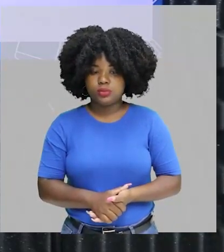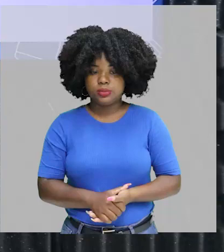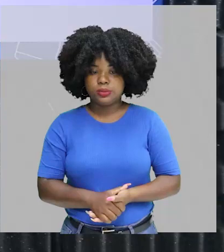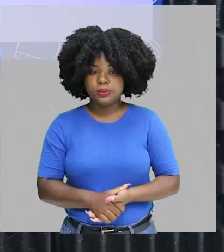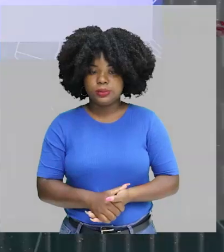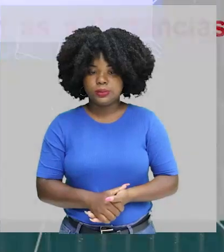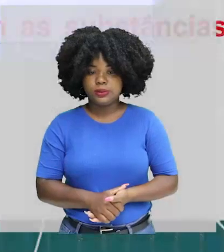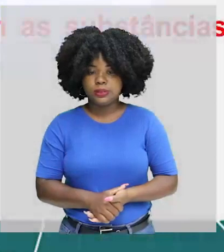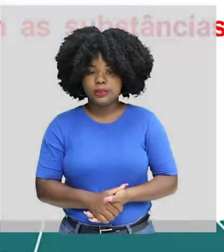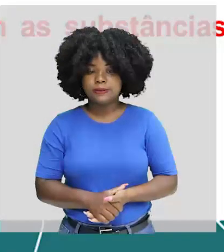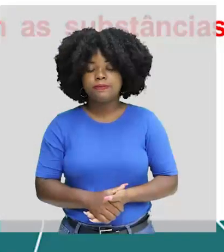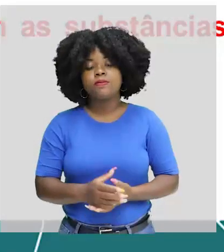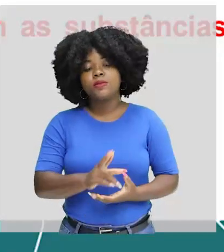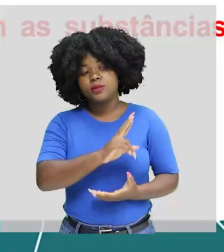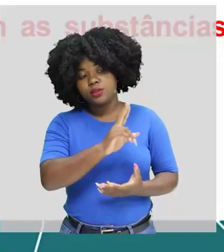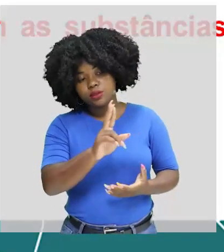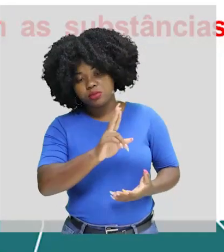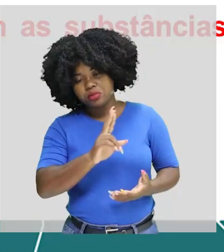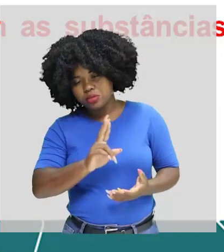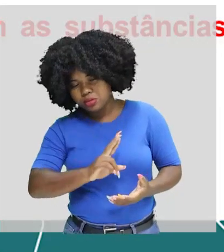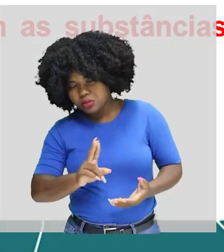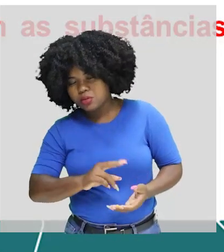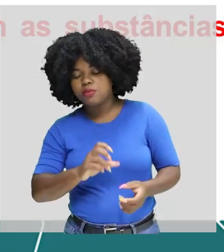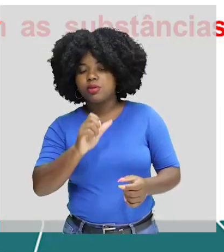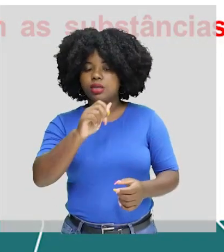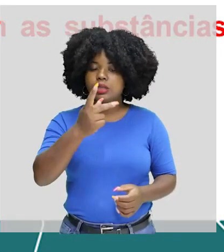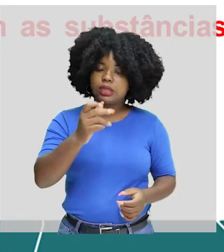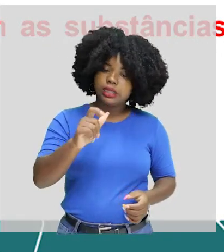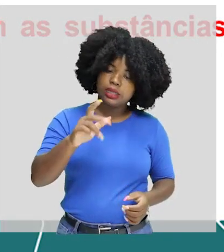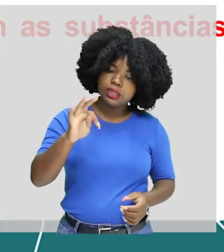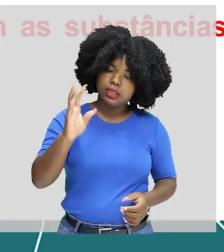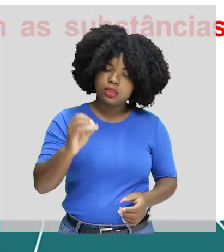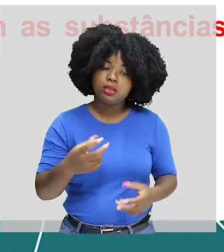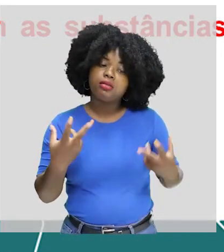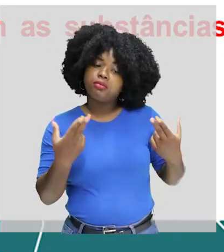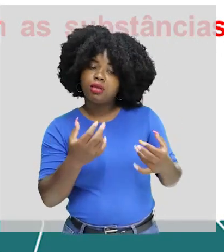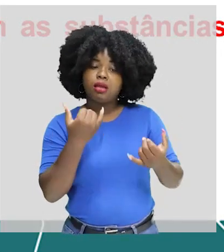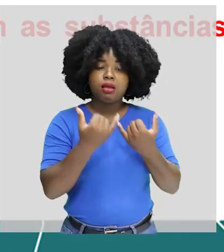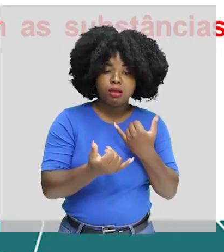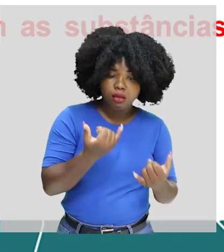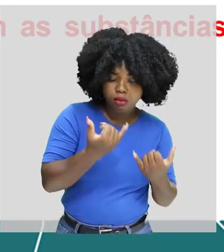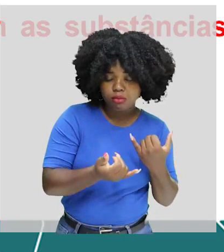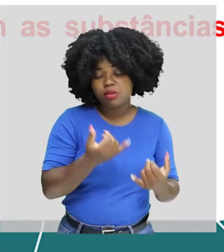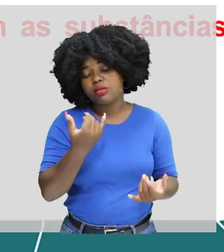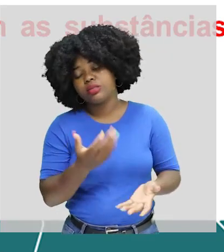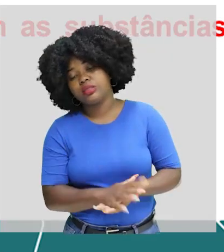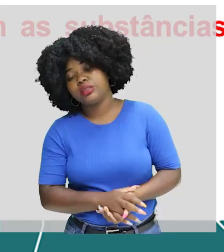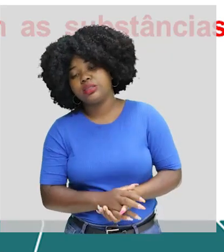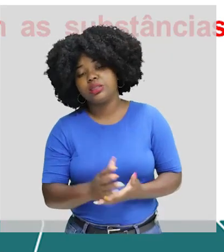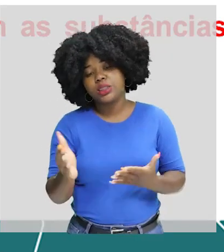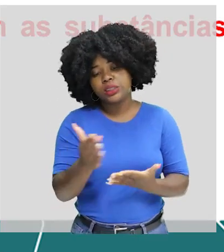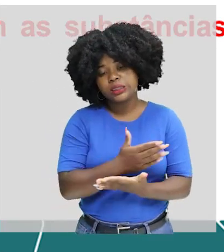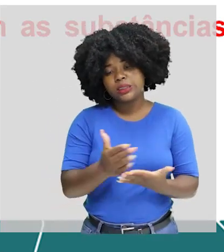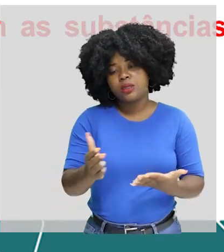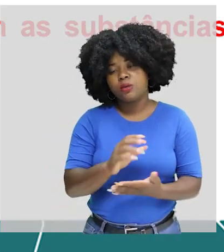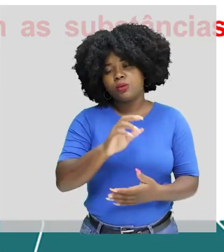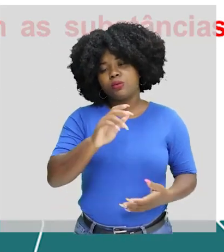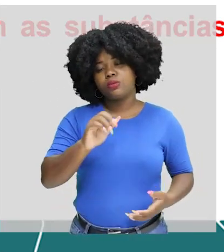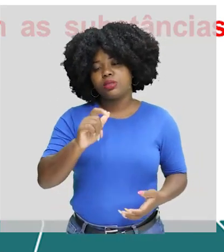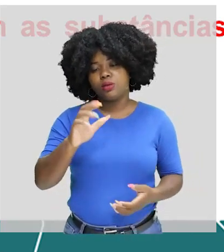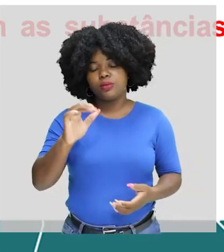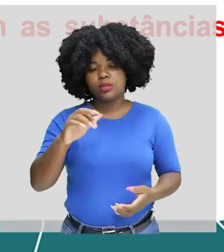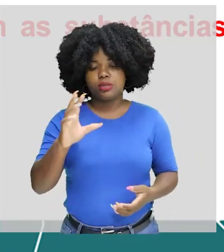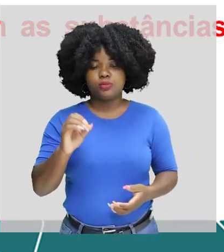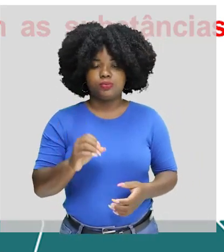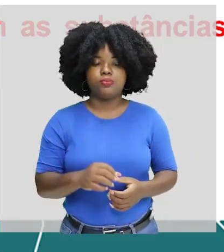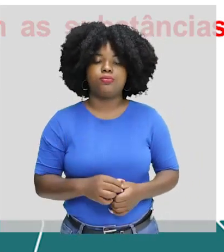nomenclatura para os haletos orgânicos, muito similar, muito parecida a, por exemplo, a dos alcanos.